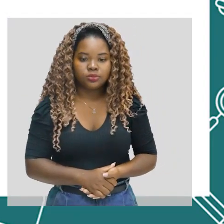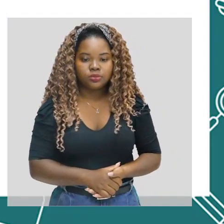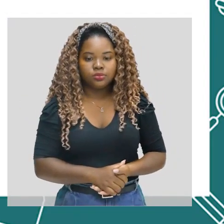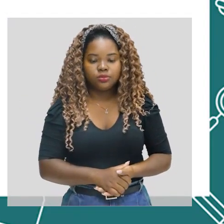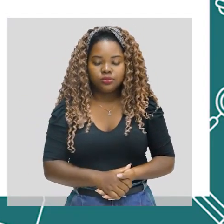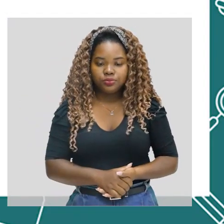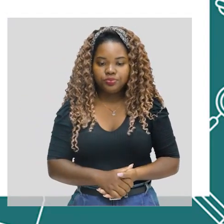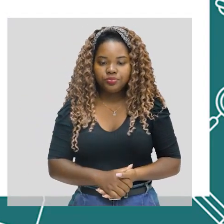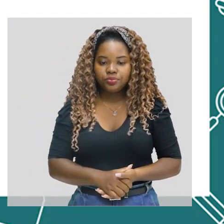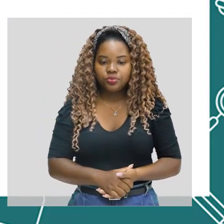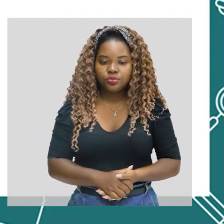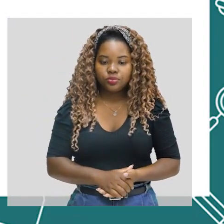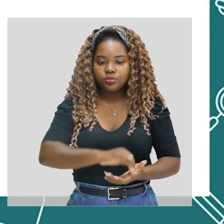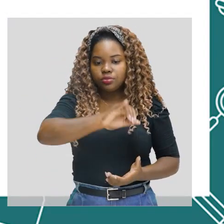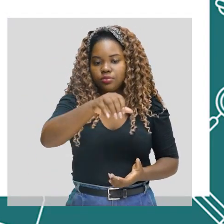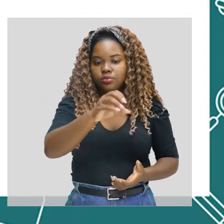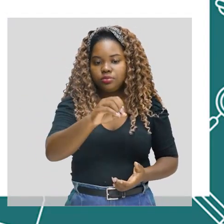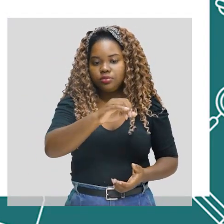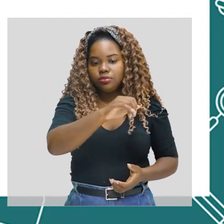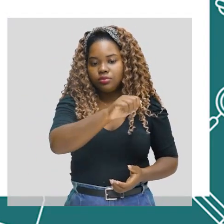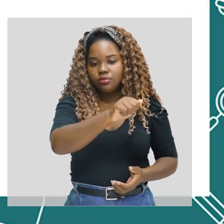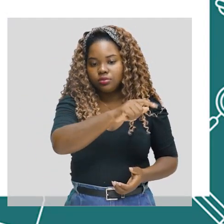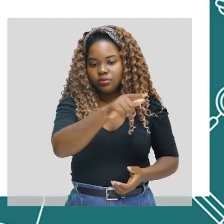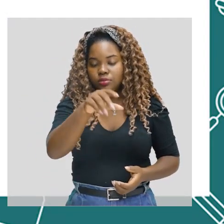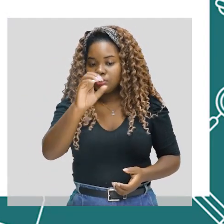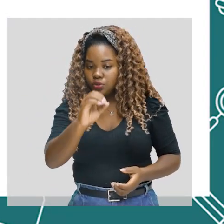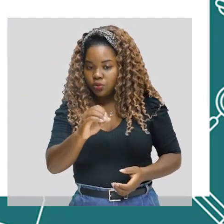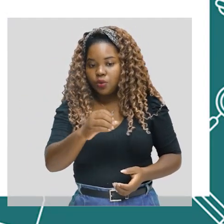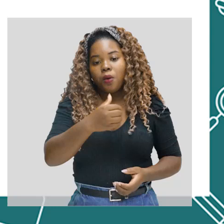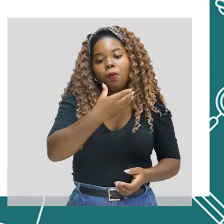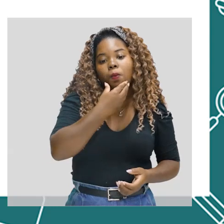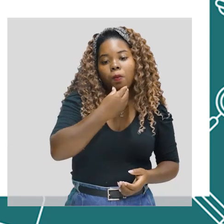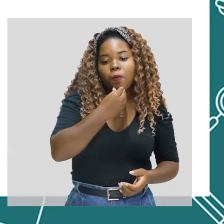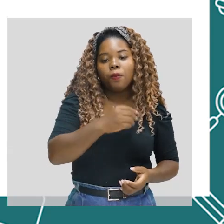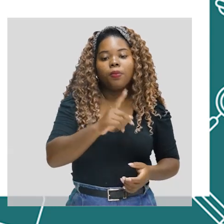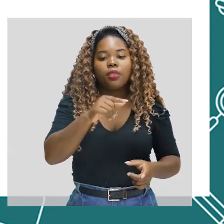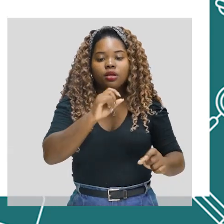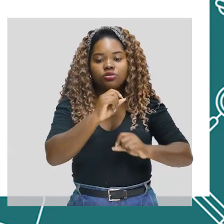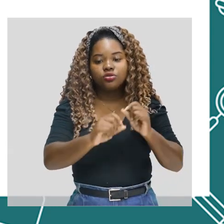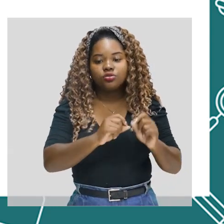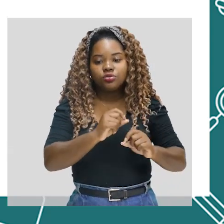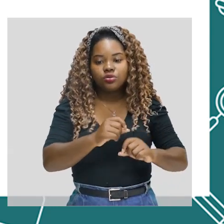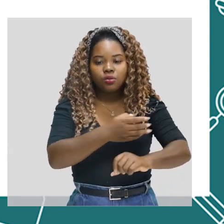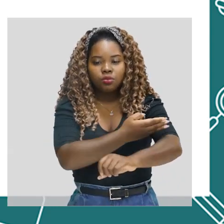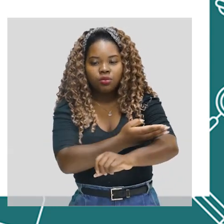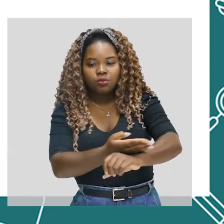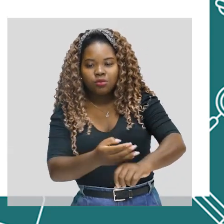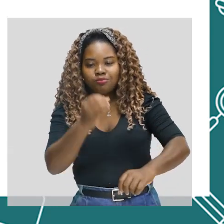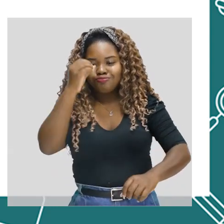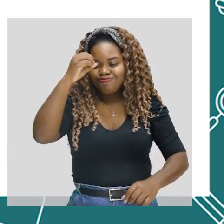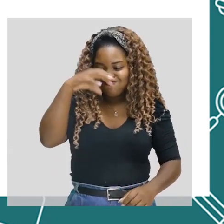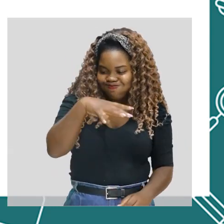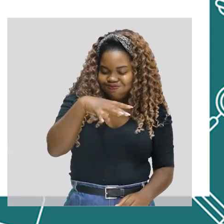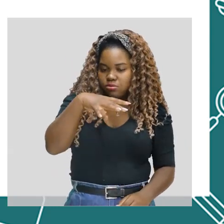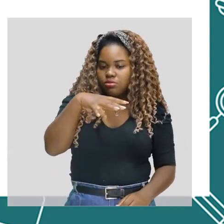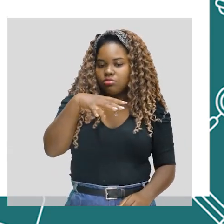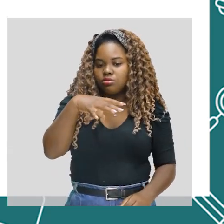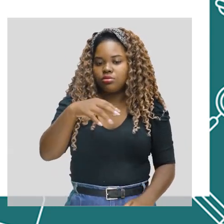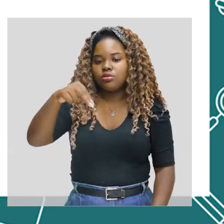agressiva, certo? Então, neste caso, nós estamos falando de comportamento, né? A palavra natureza, ela